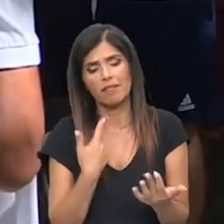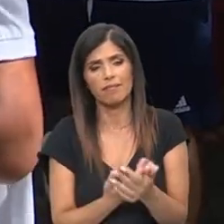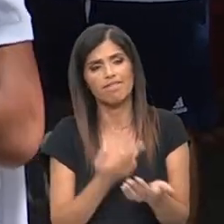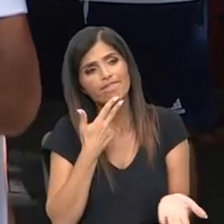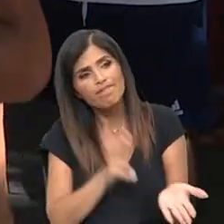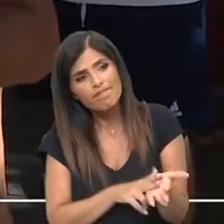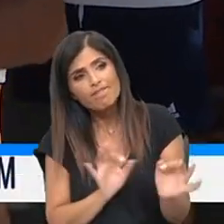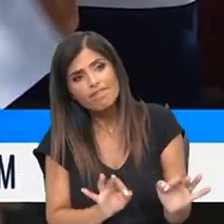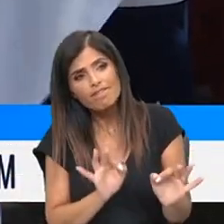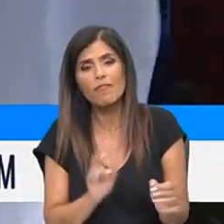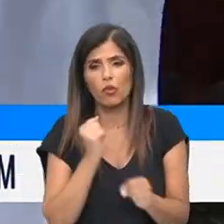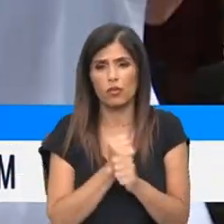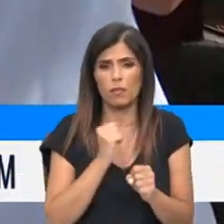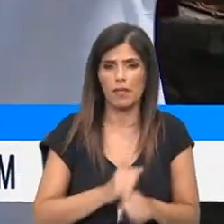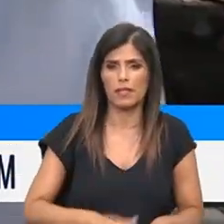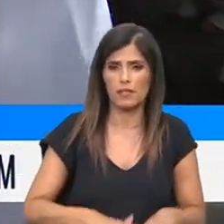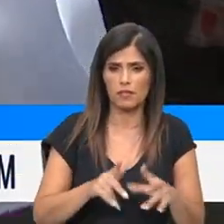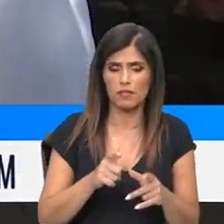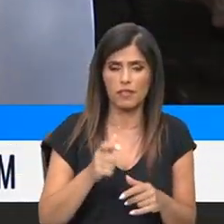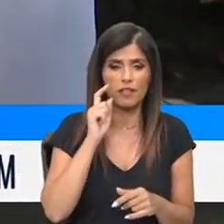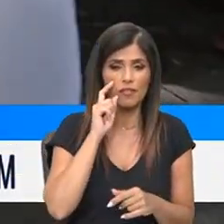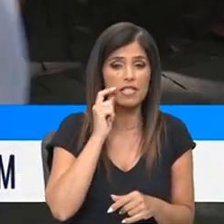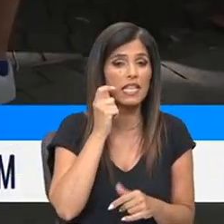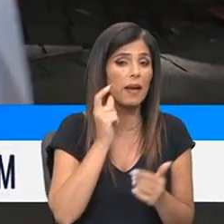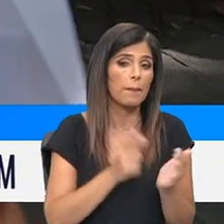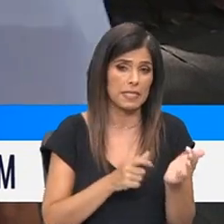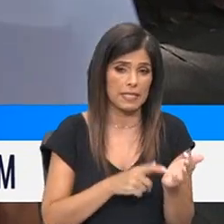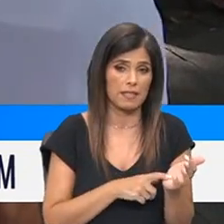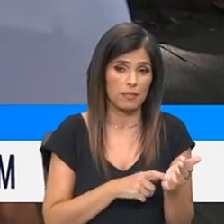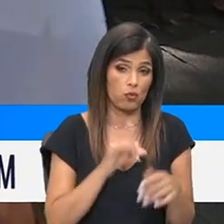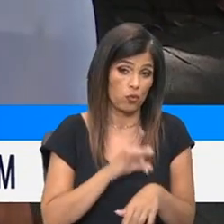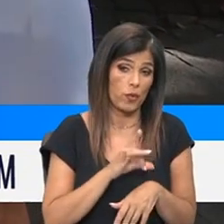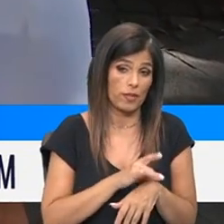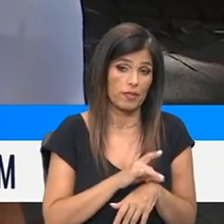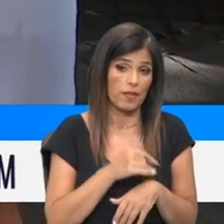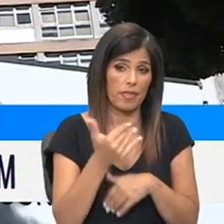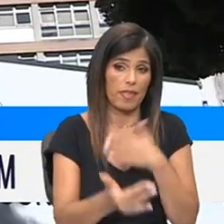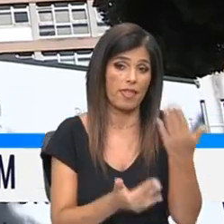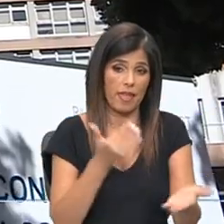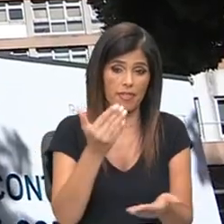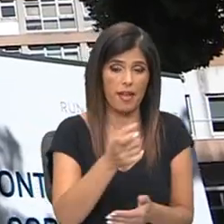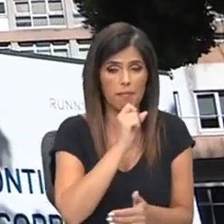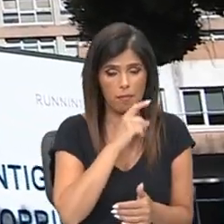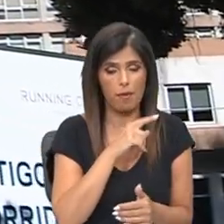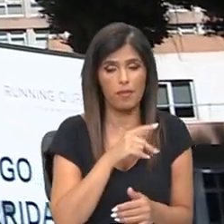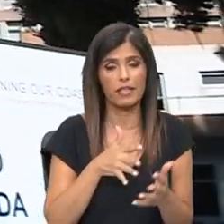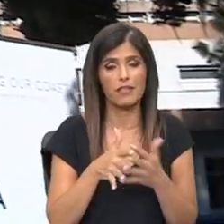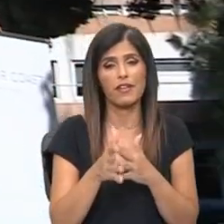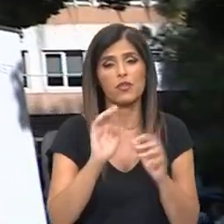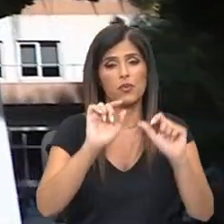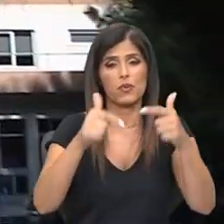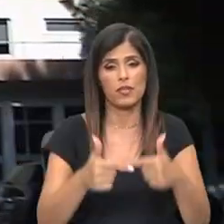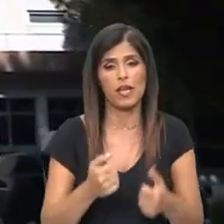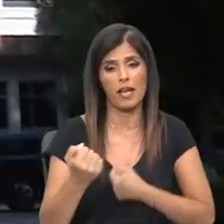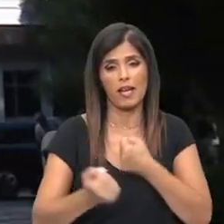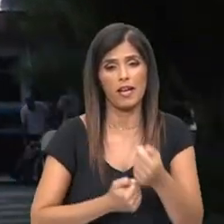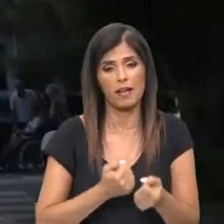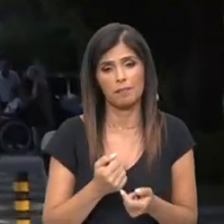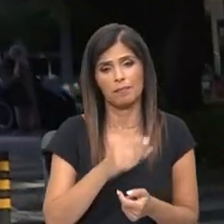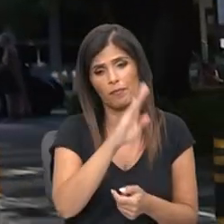aqui é feito em prol de quem precisa, em prol dos doentes. As doações podem ser feitas através do site Running Our